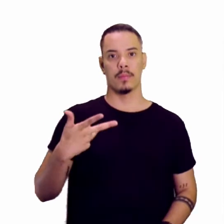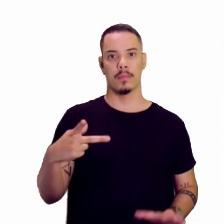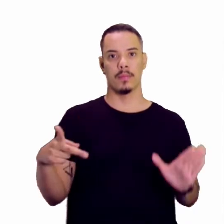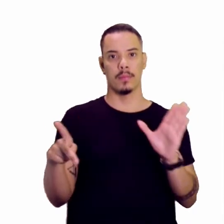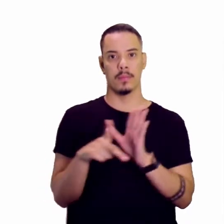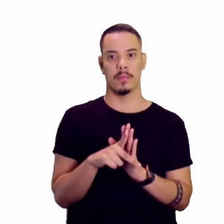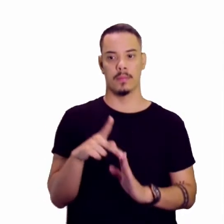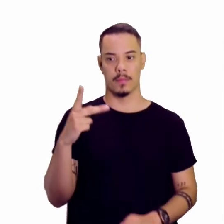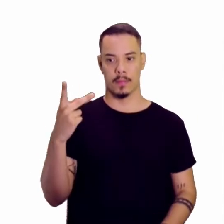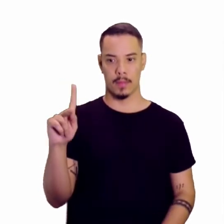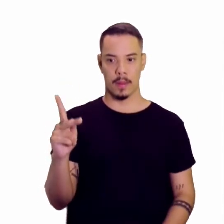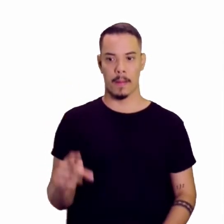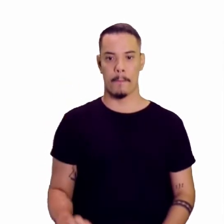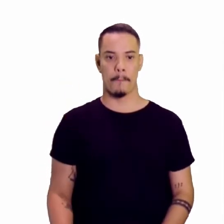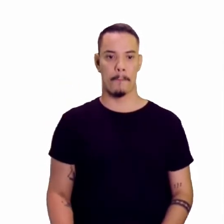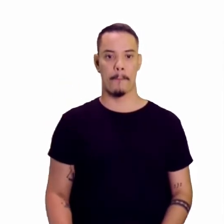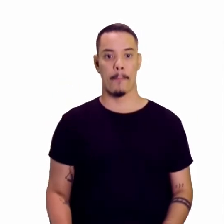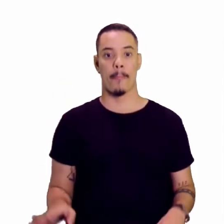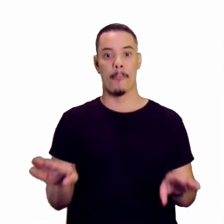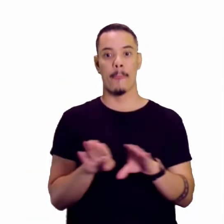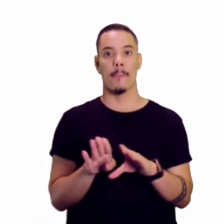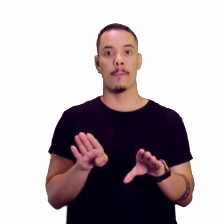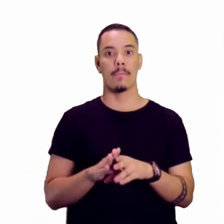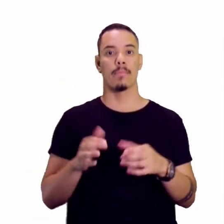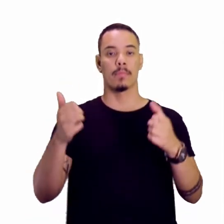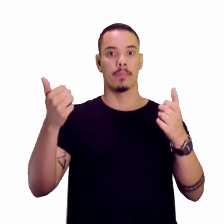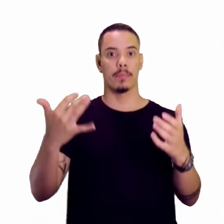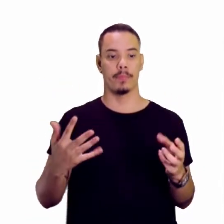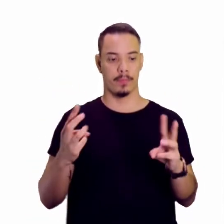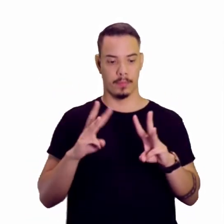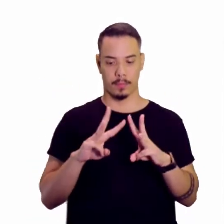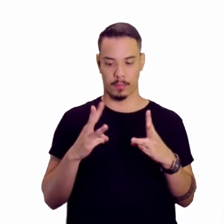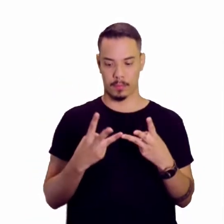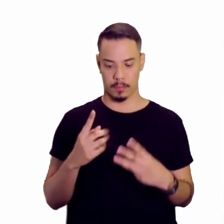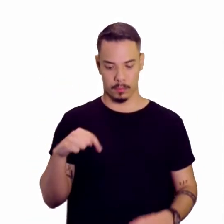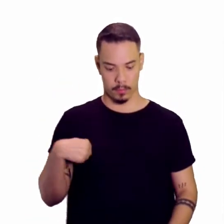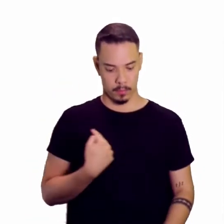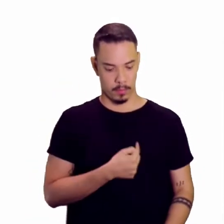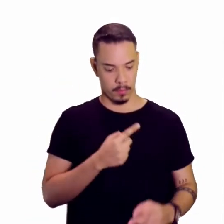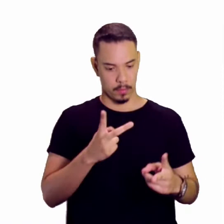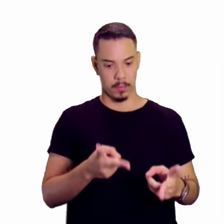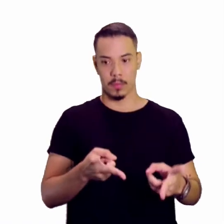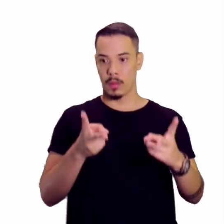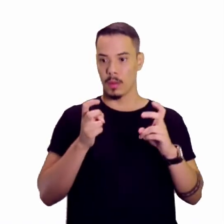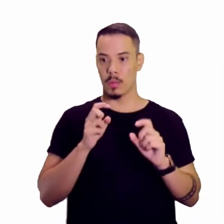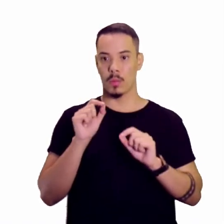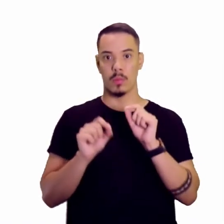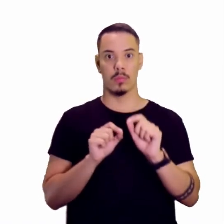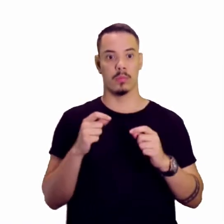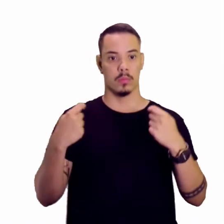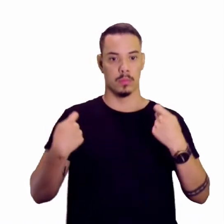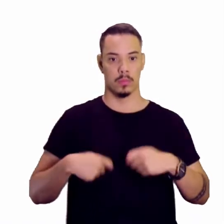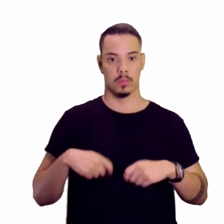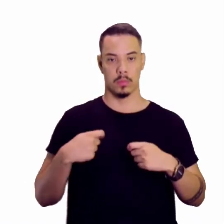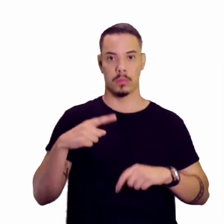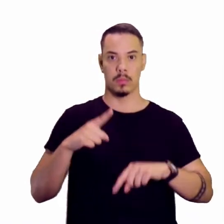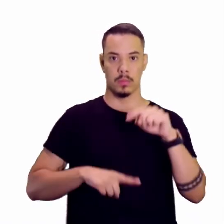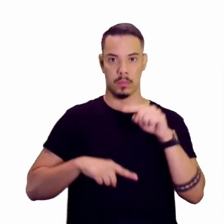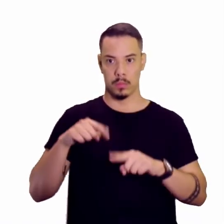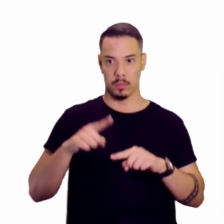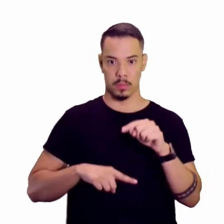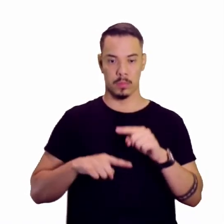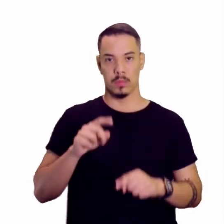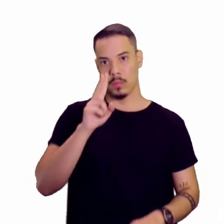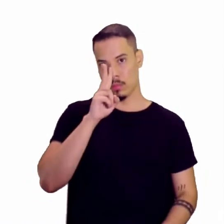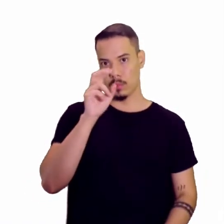Isso. Né? E que define a massa de um objeto, percebemos que para medir o valor da massa, devemos puxar um objeto de uma força